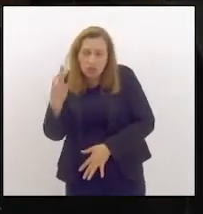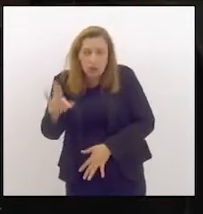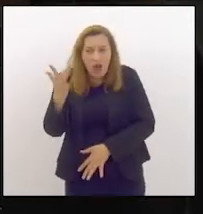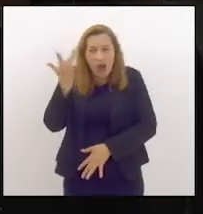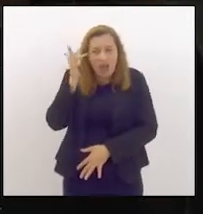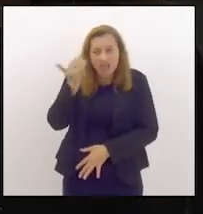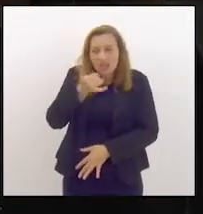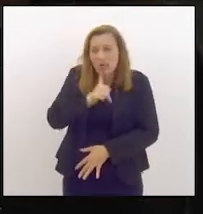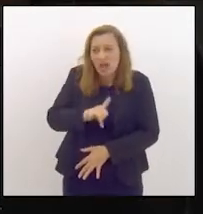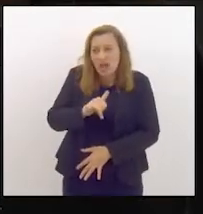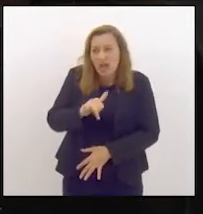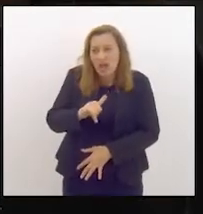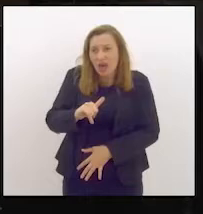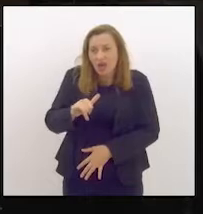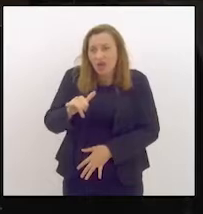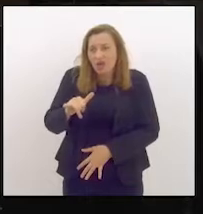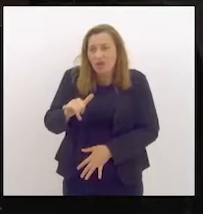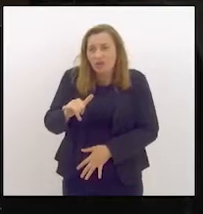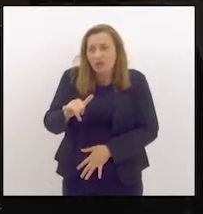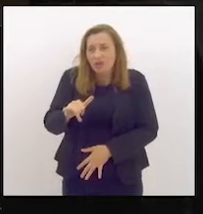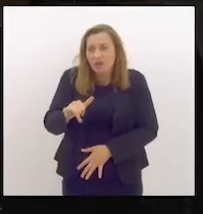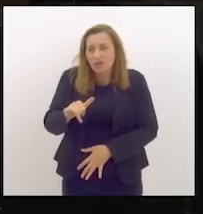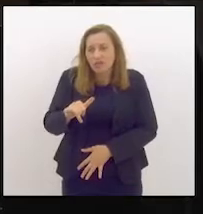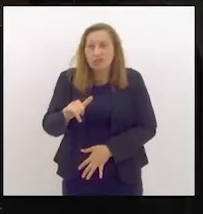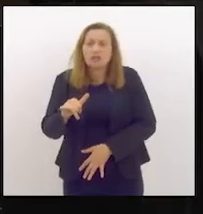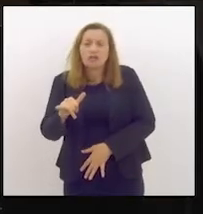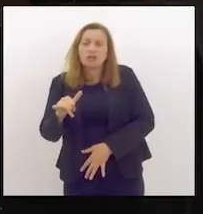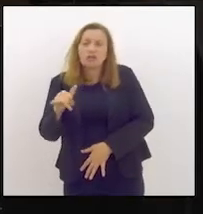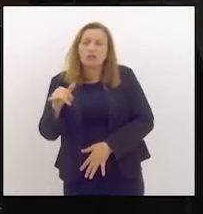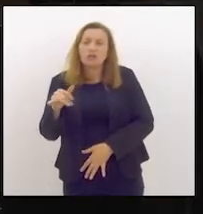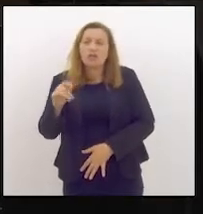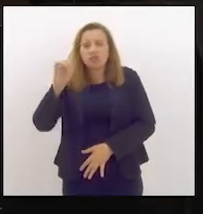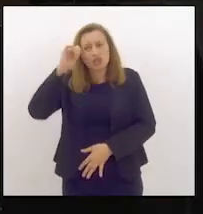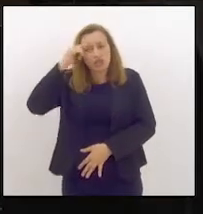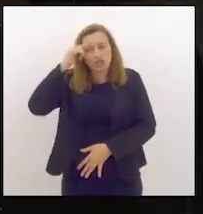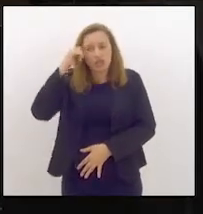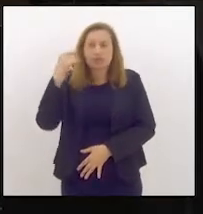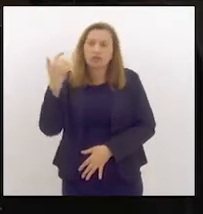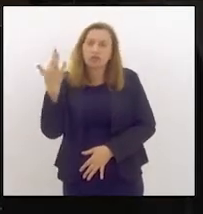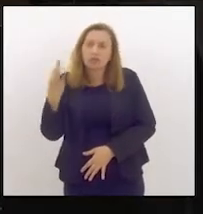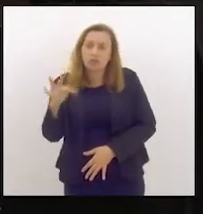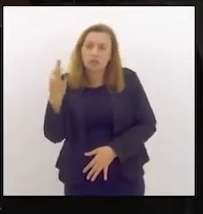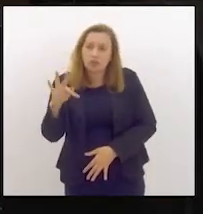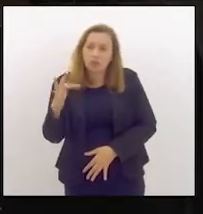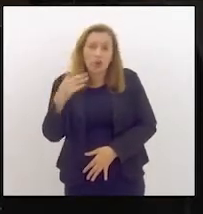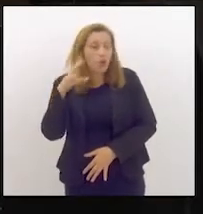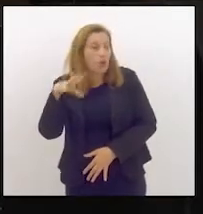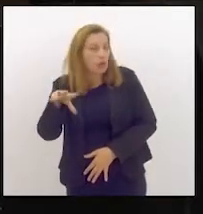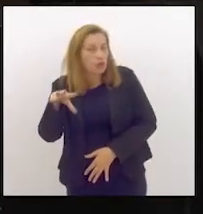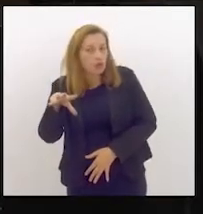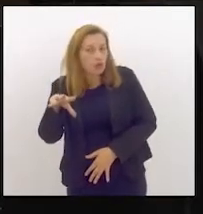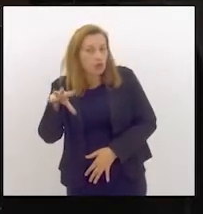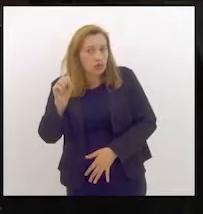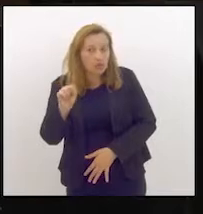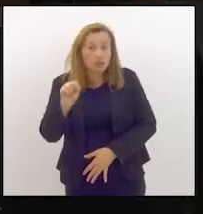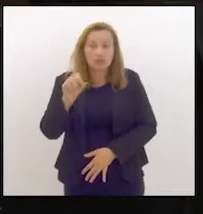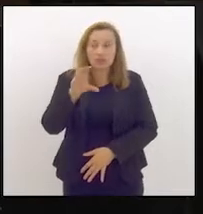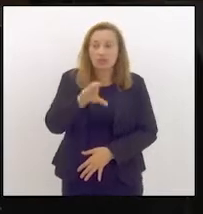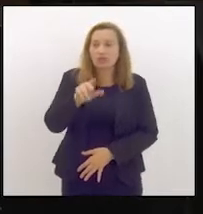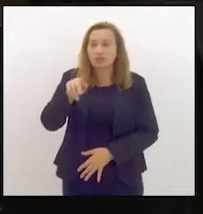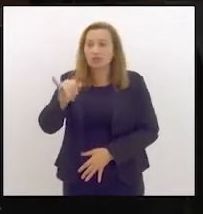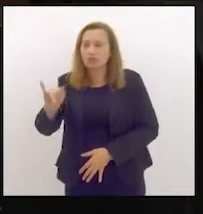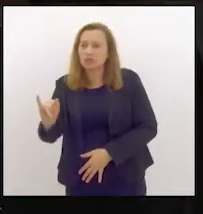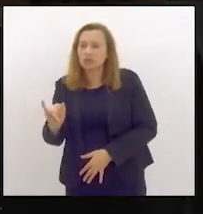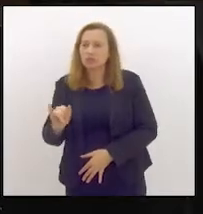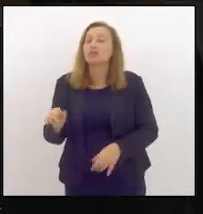pretas tem condições de sentir mais dores do que as mulheres brancas isso eu ouvi e oitivas dessa CPI nós